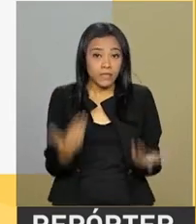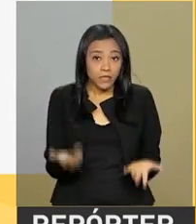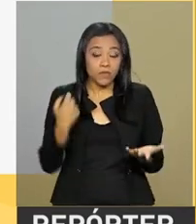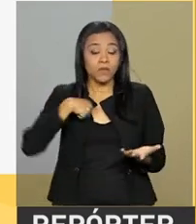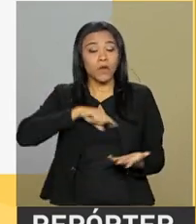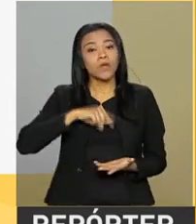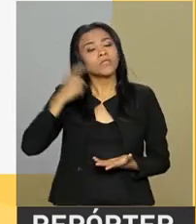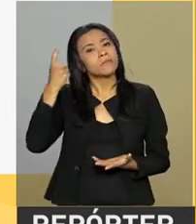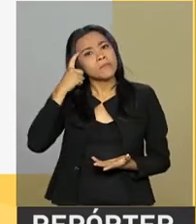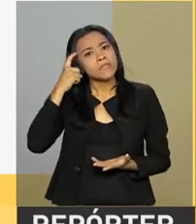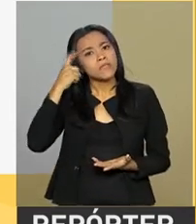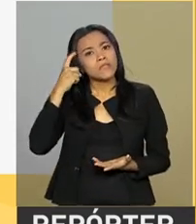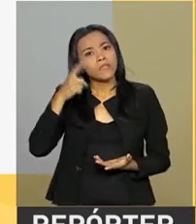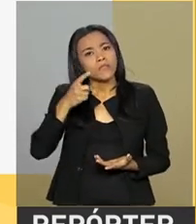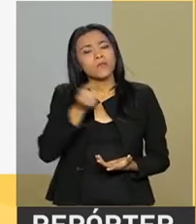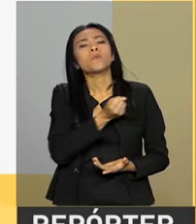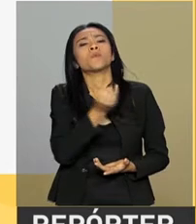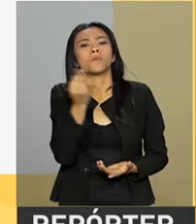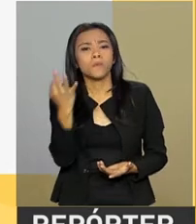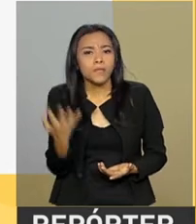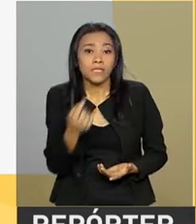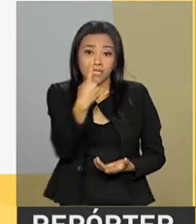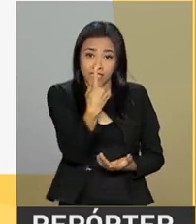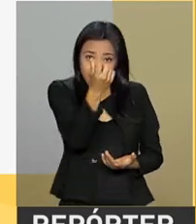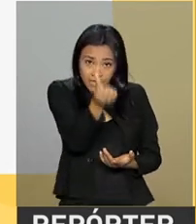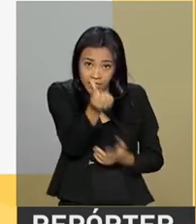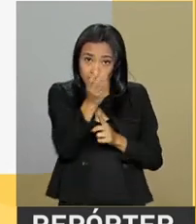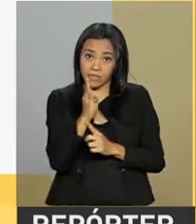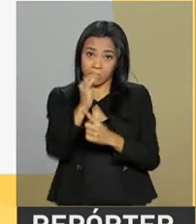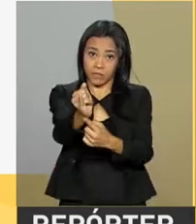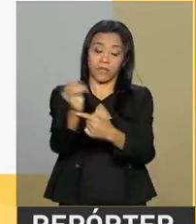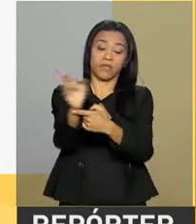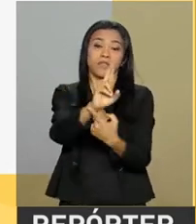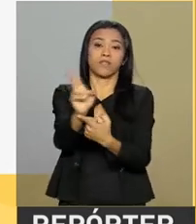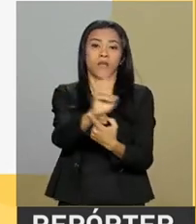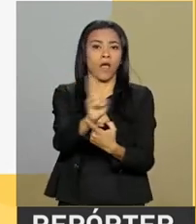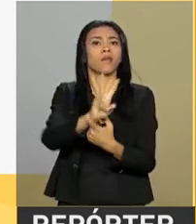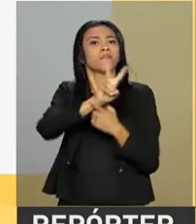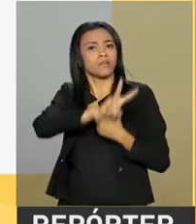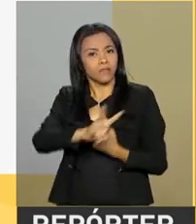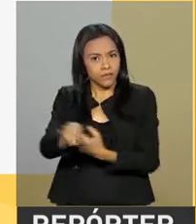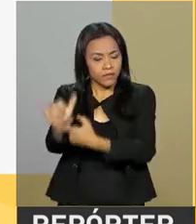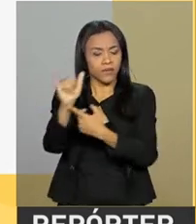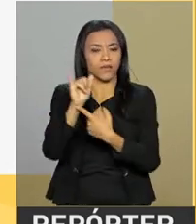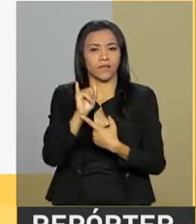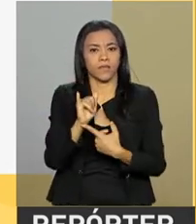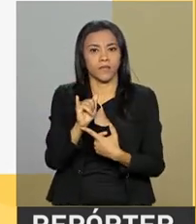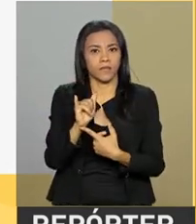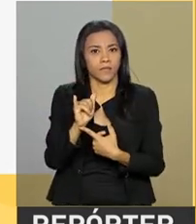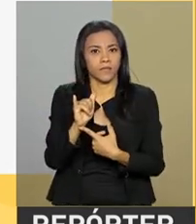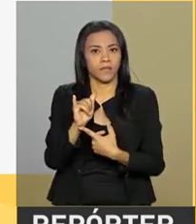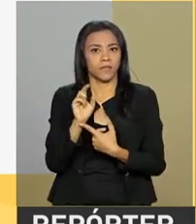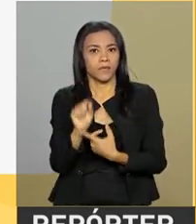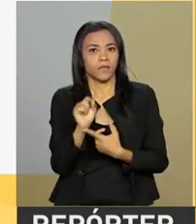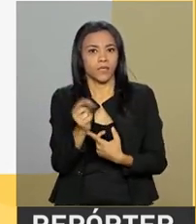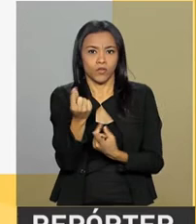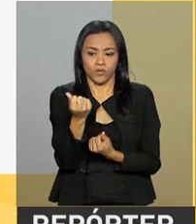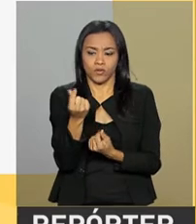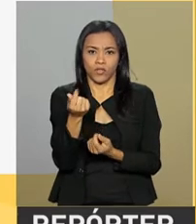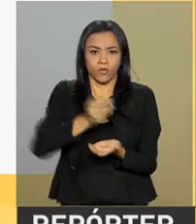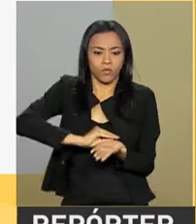que são cerca de 16 bilhões de reais que vão também fazer uma nova injeção